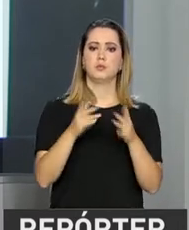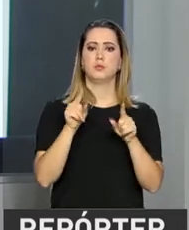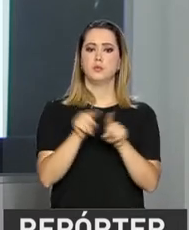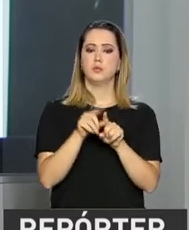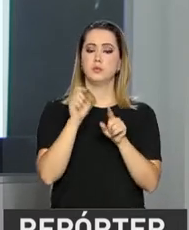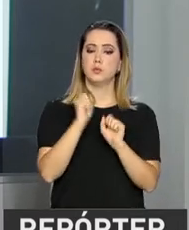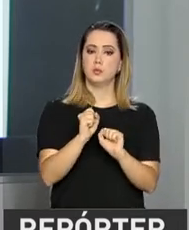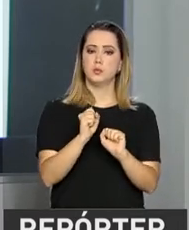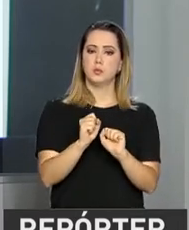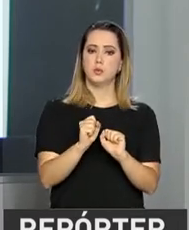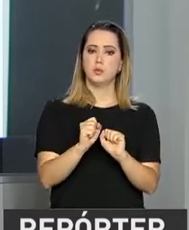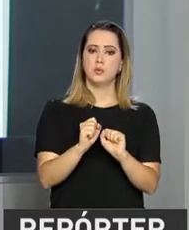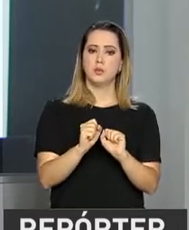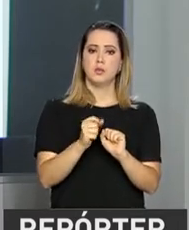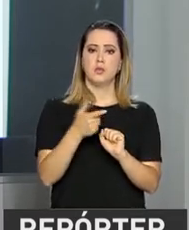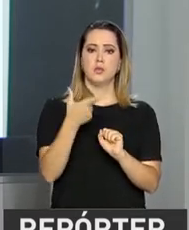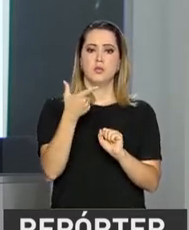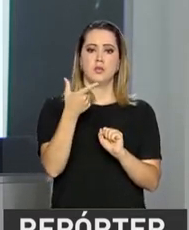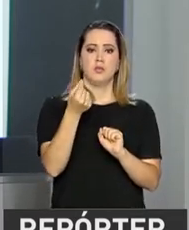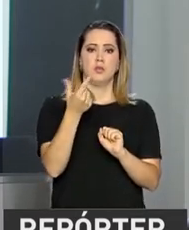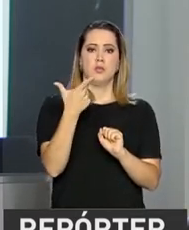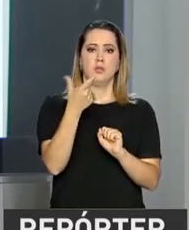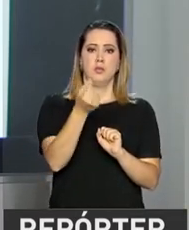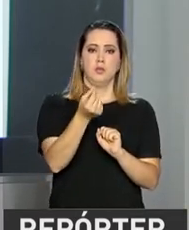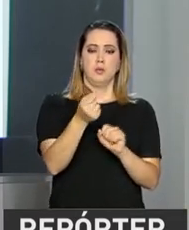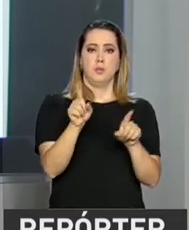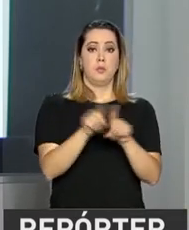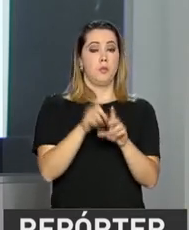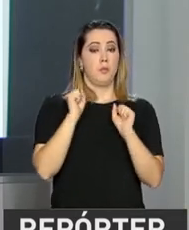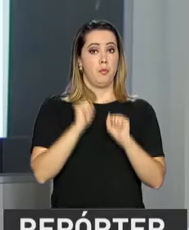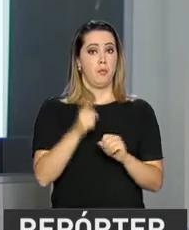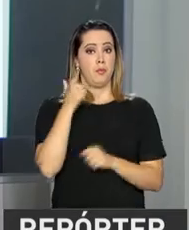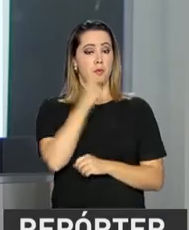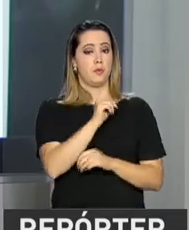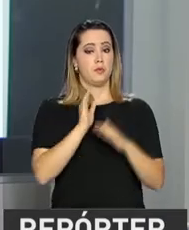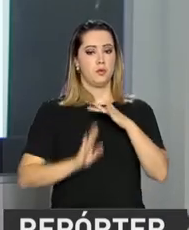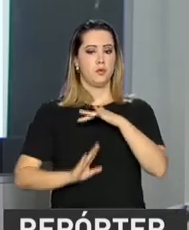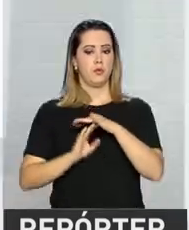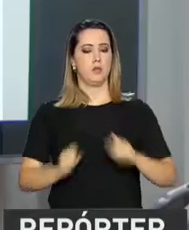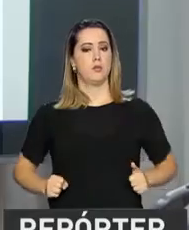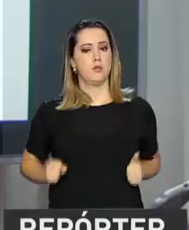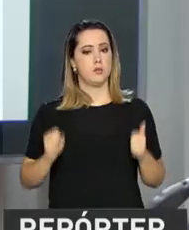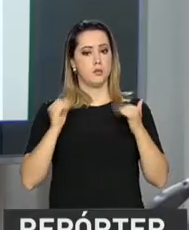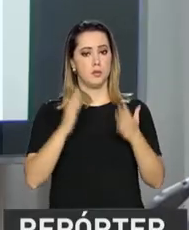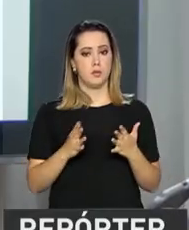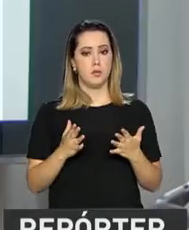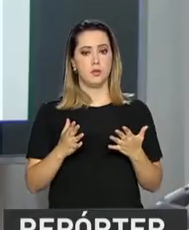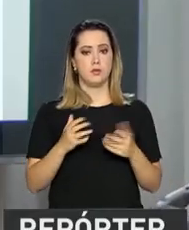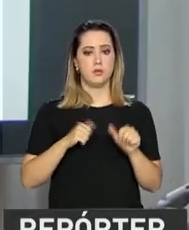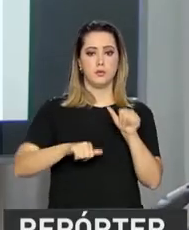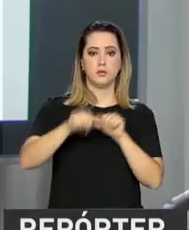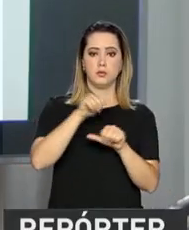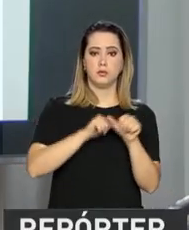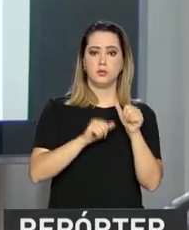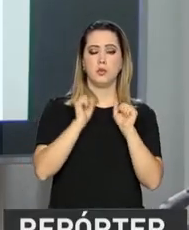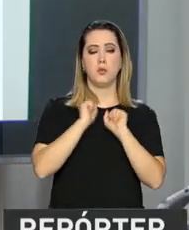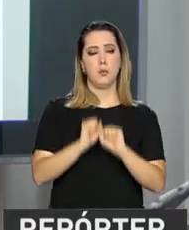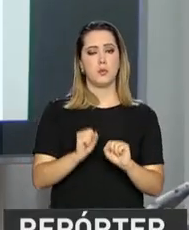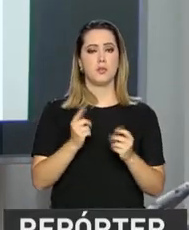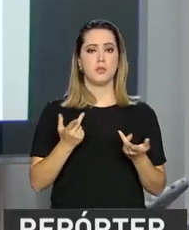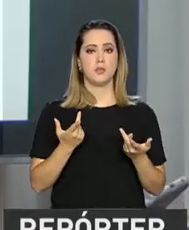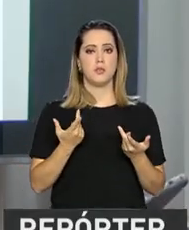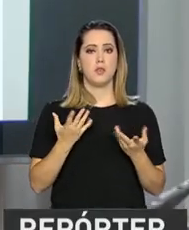na década de 2020 você consiga cumprir esse teto dos gastos tornar sustentáveis as